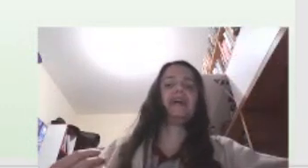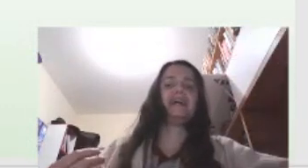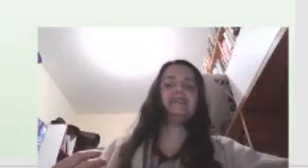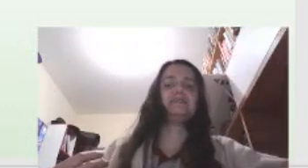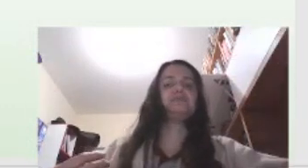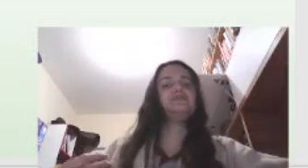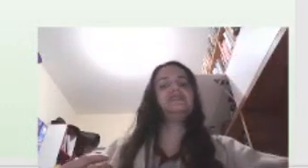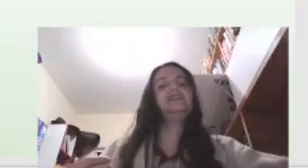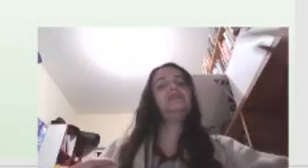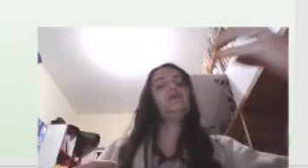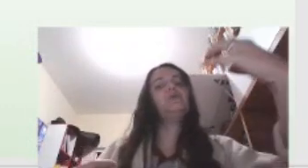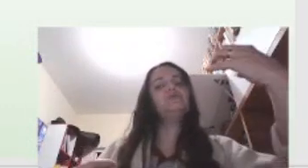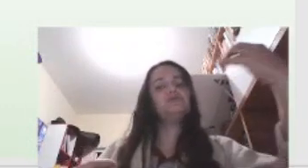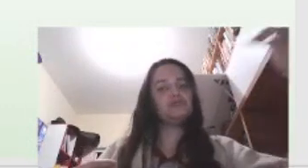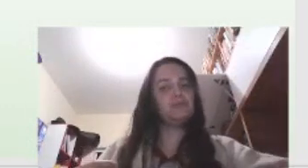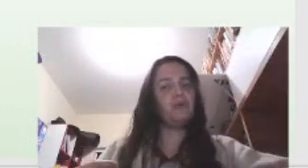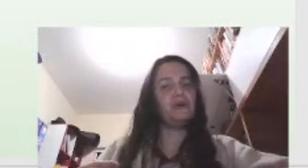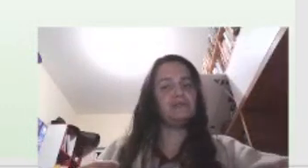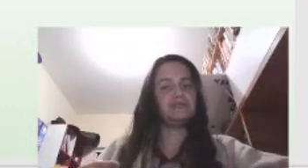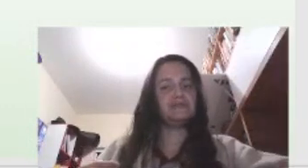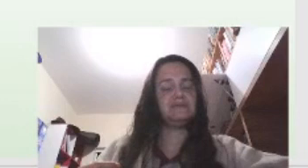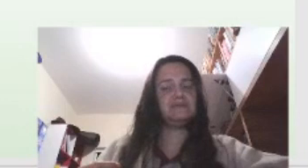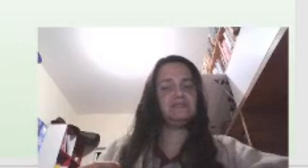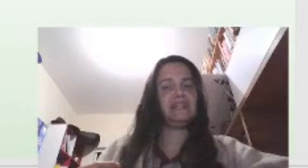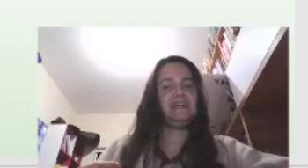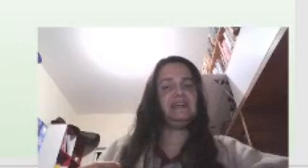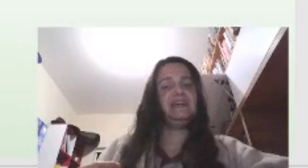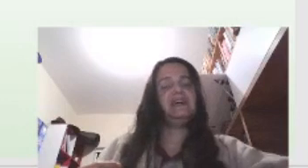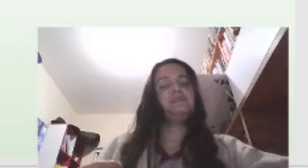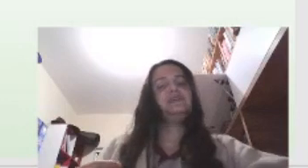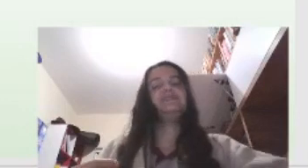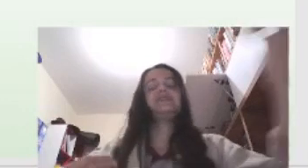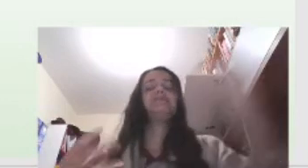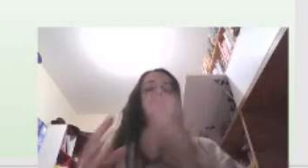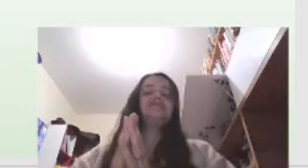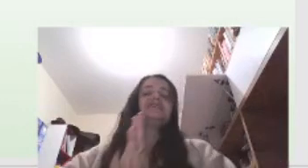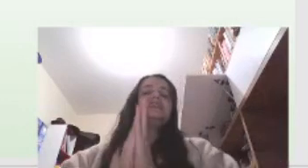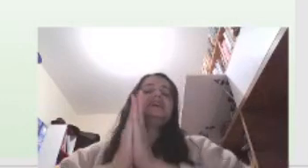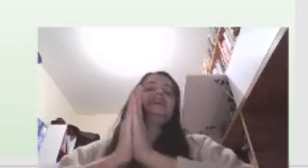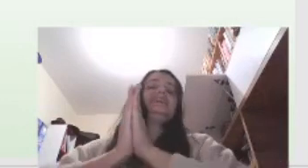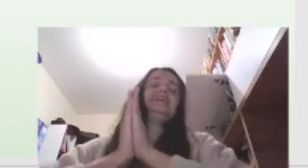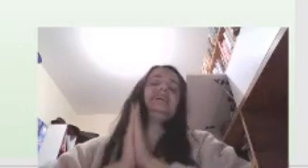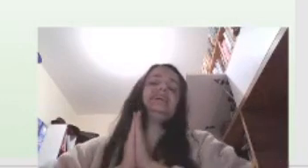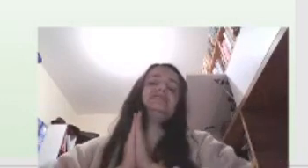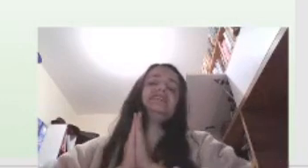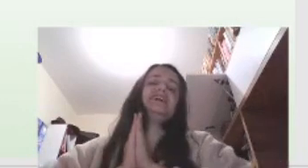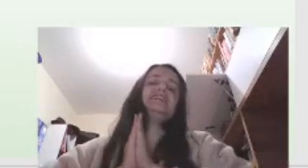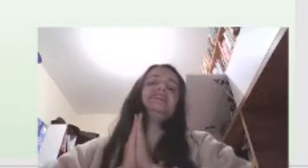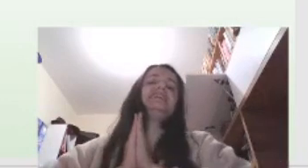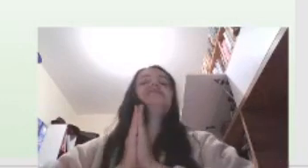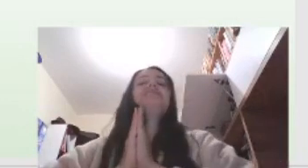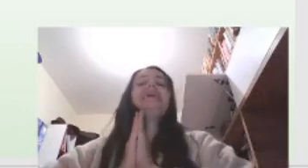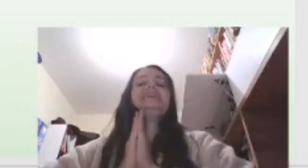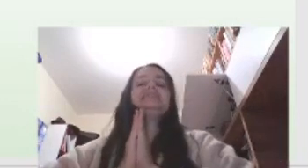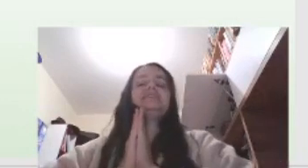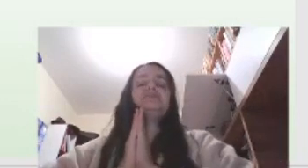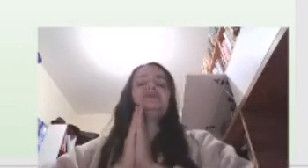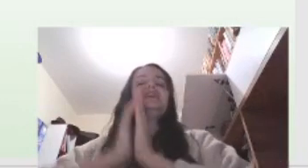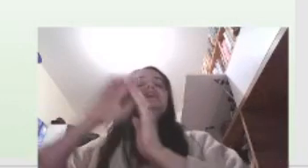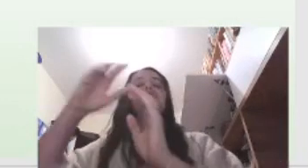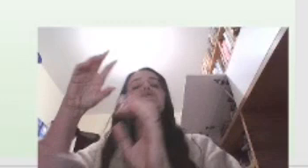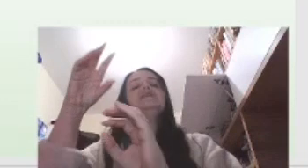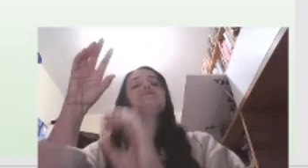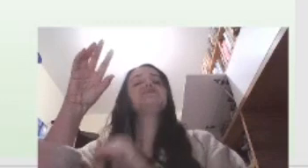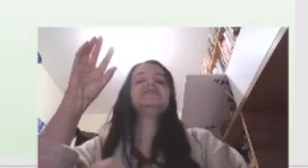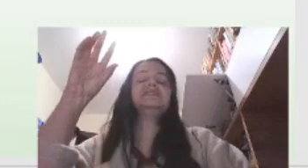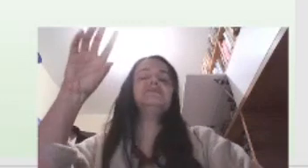outros lugares a produzirem outros hormônios, né? Por isso que a hipófise ela é considerada a glândula mestra, porque